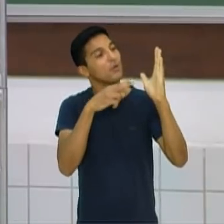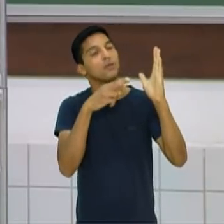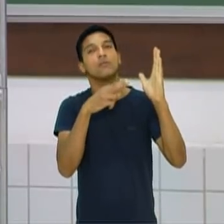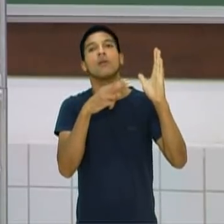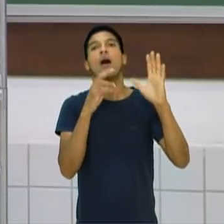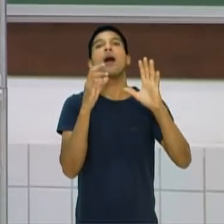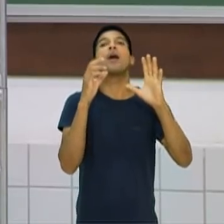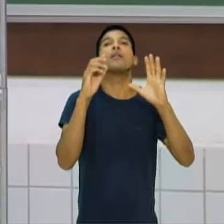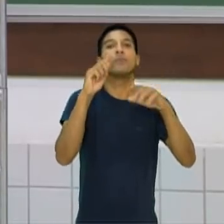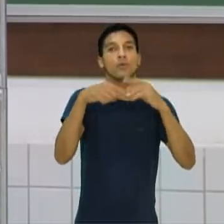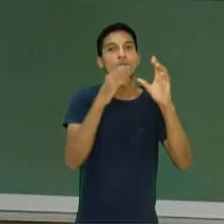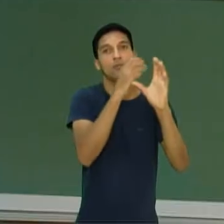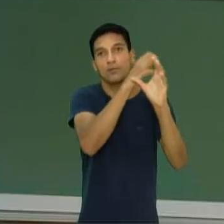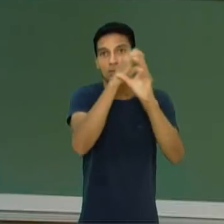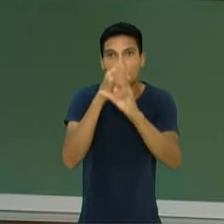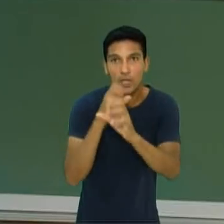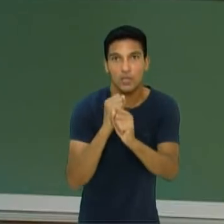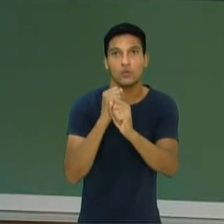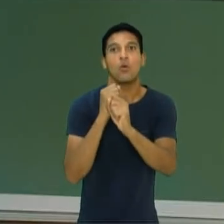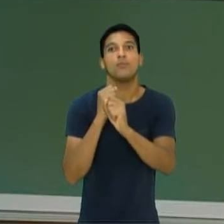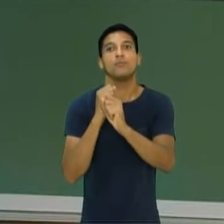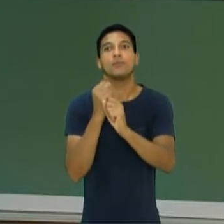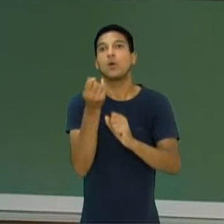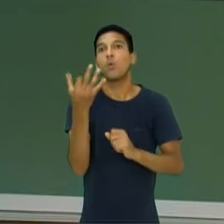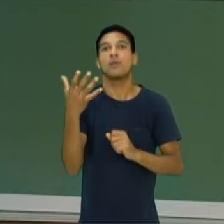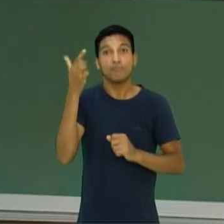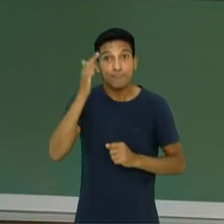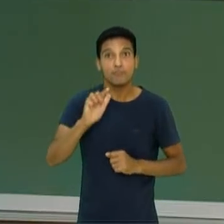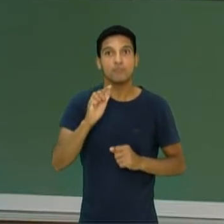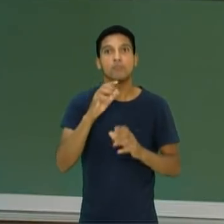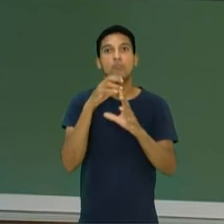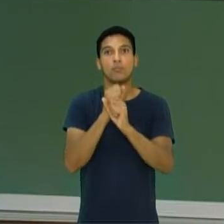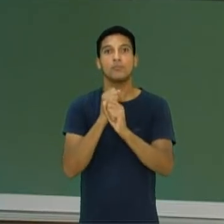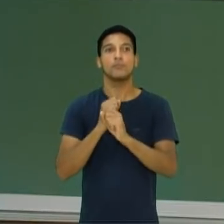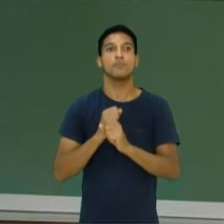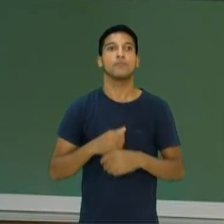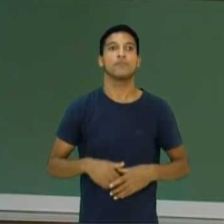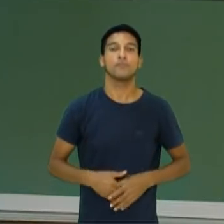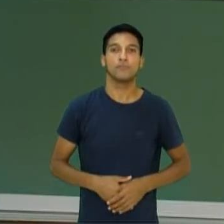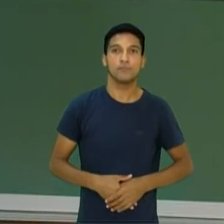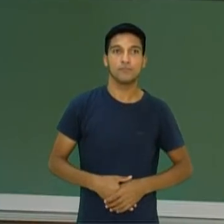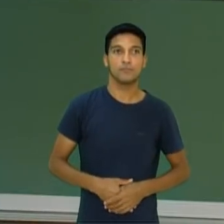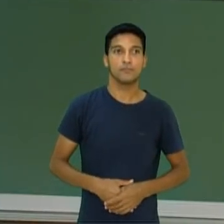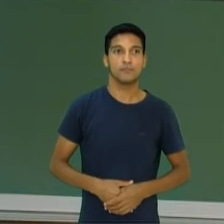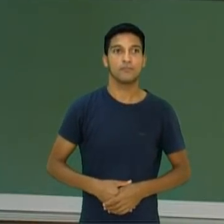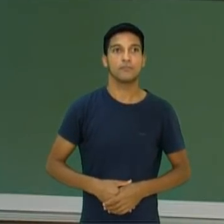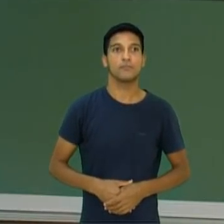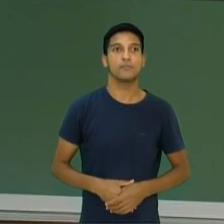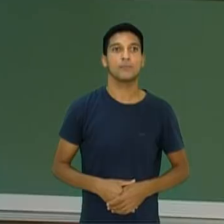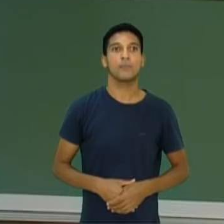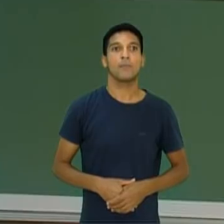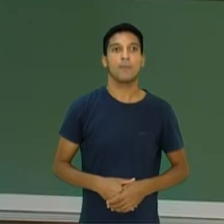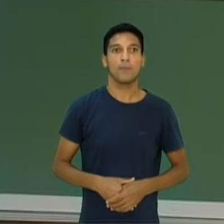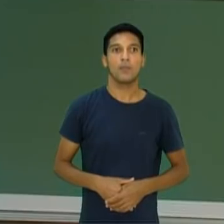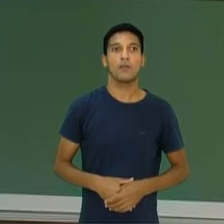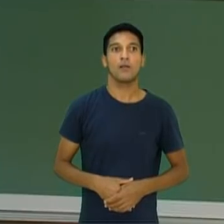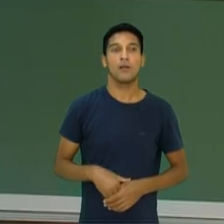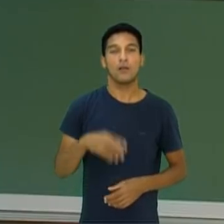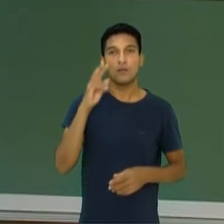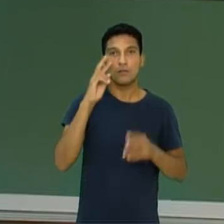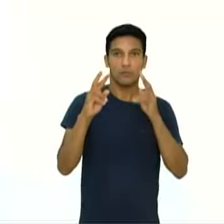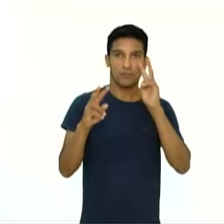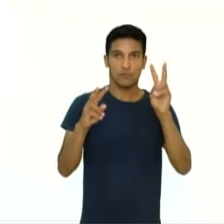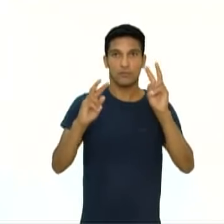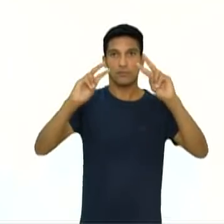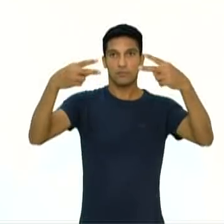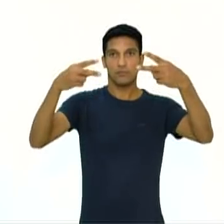só completar isso quando a gente tratou lá da pontuação. Por fim, eu coloquei aqui 2